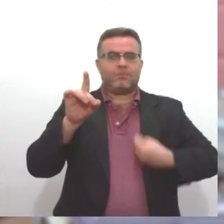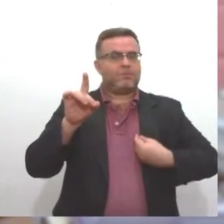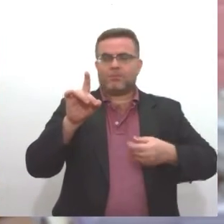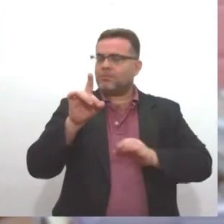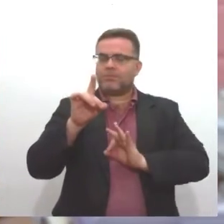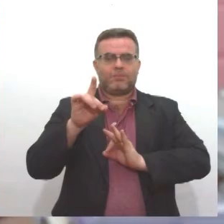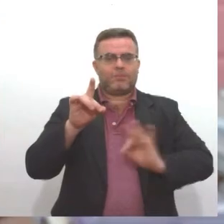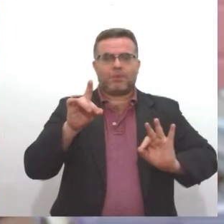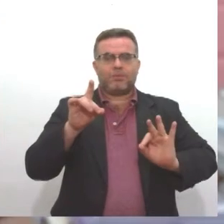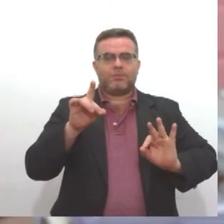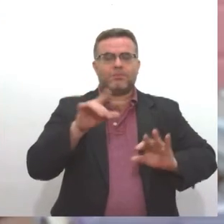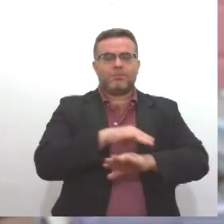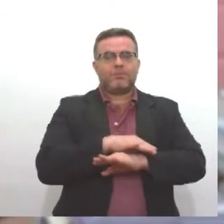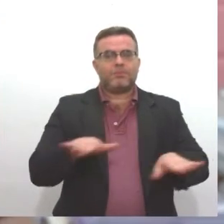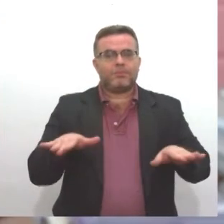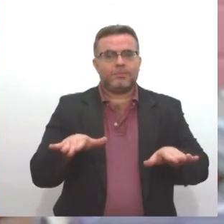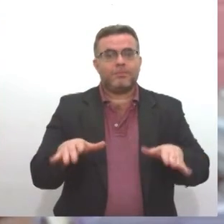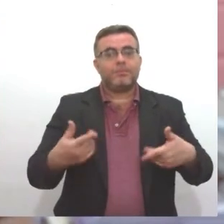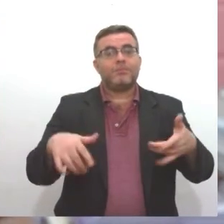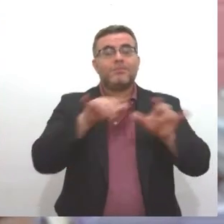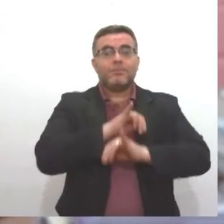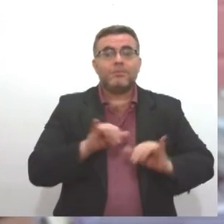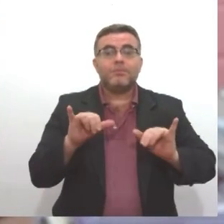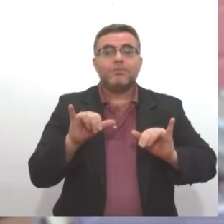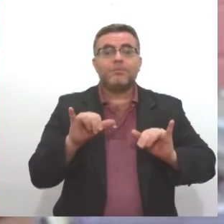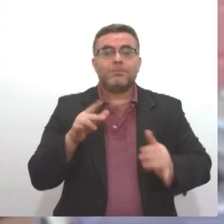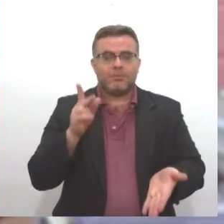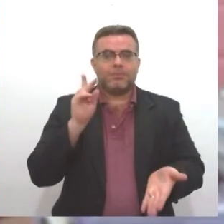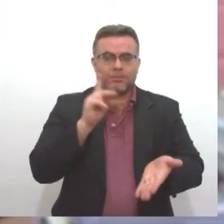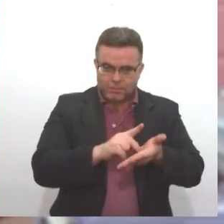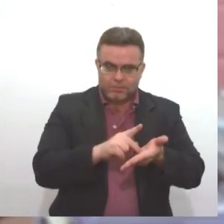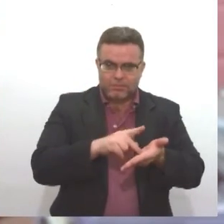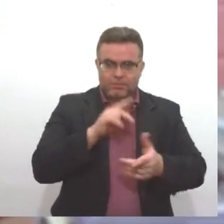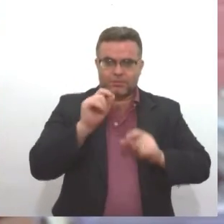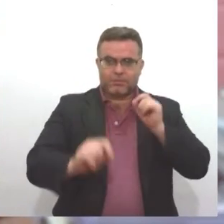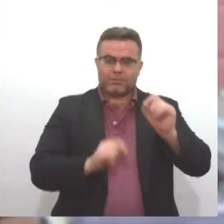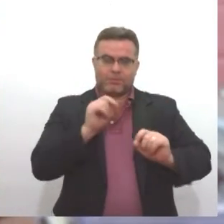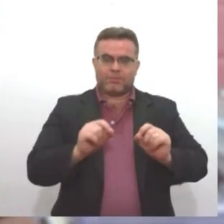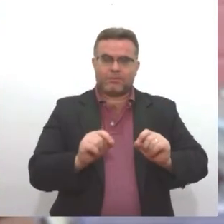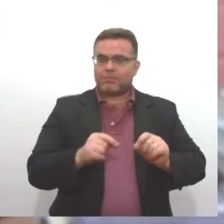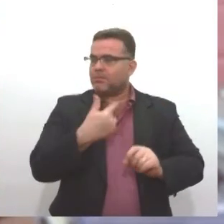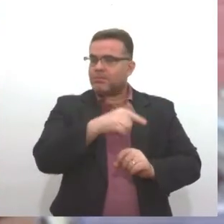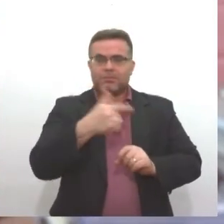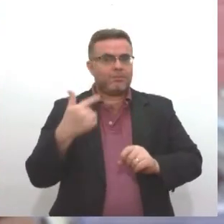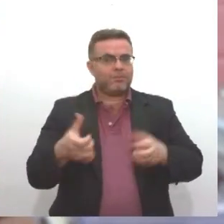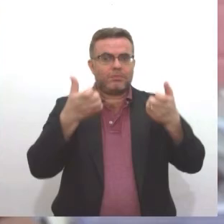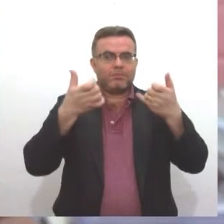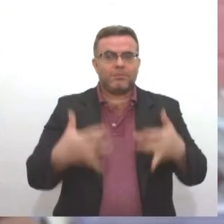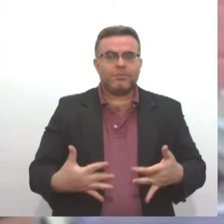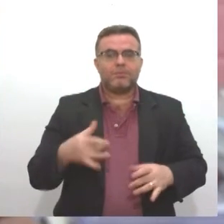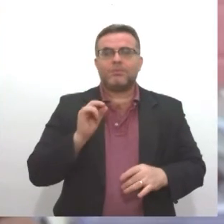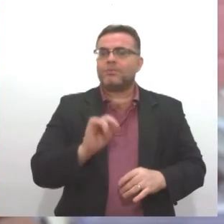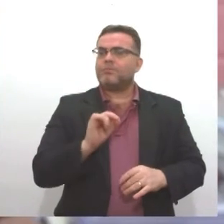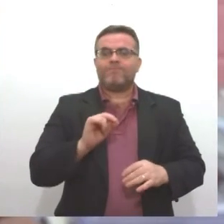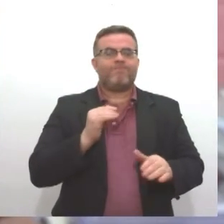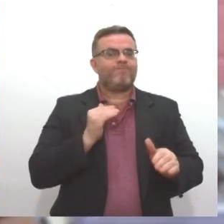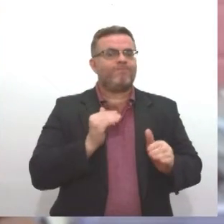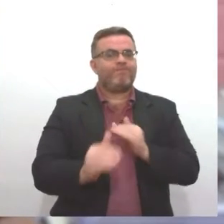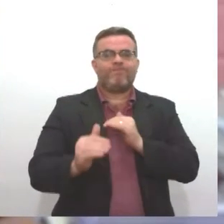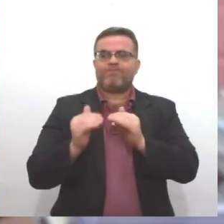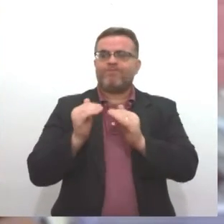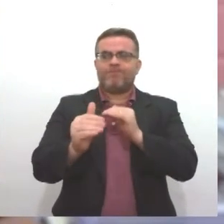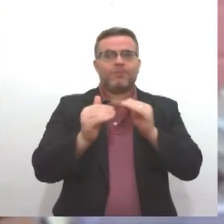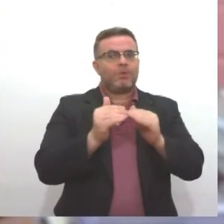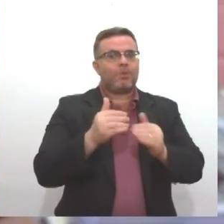Né? E esse tipo de declaração absoluta, que é incontestável, é inconsistente com qualquer